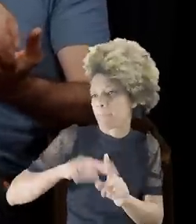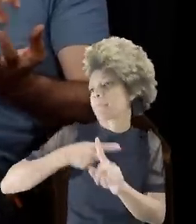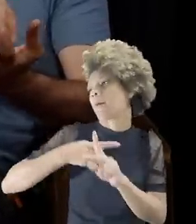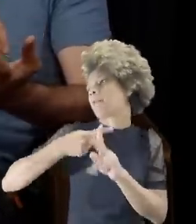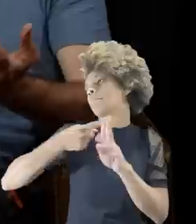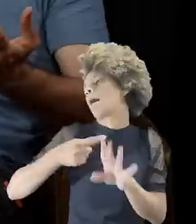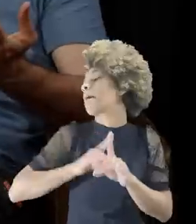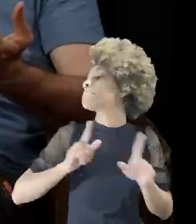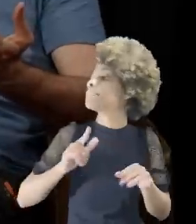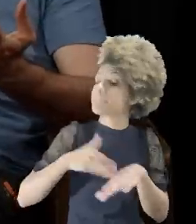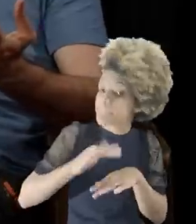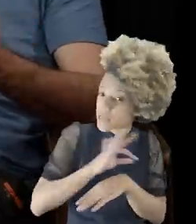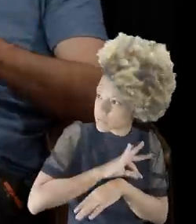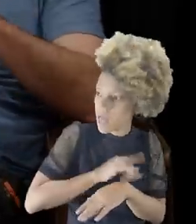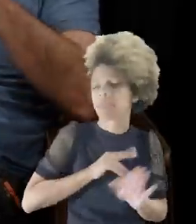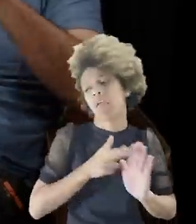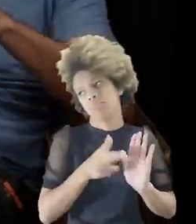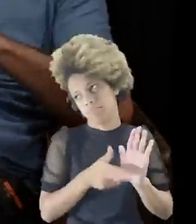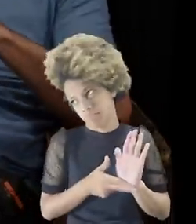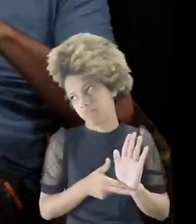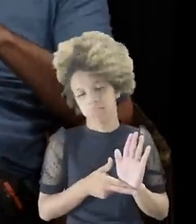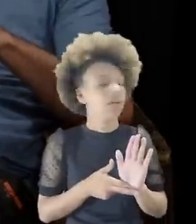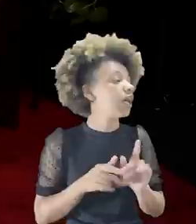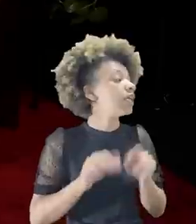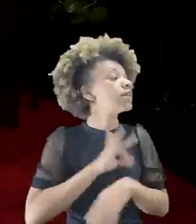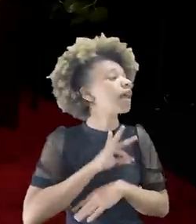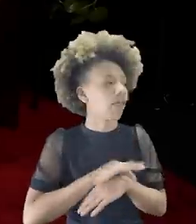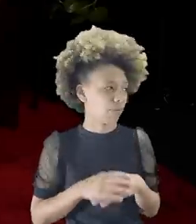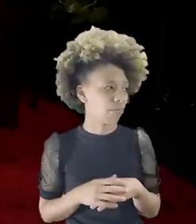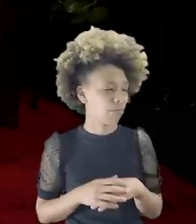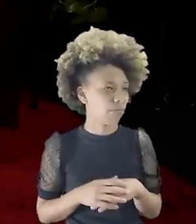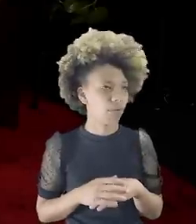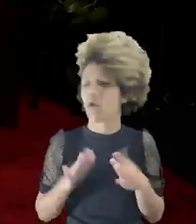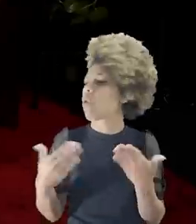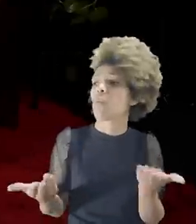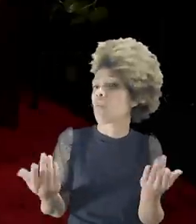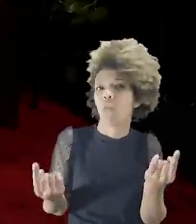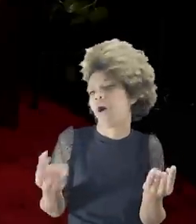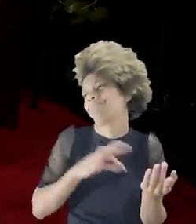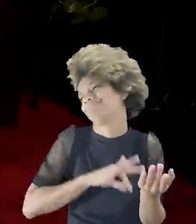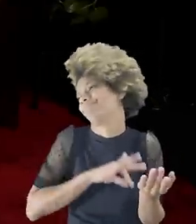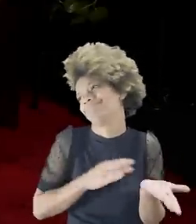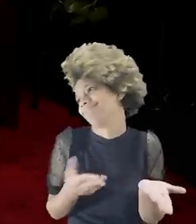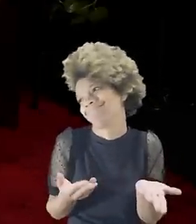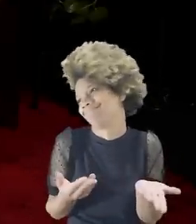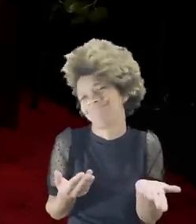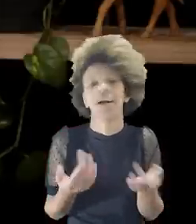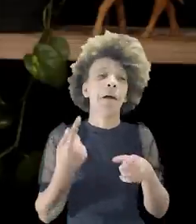ganhar mais do que se ele mudar de time Eles Têm umas regras assim também e a coisa do salário qual foi qual das coisas